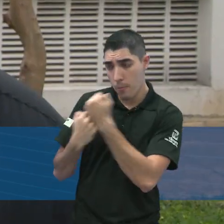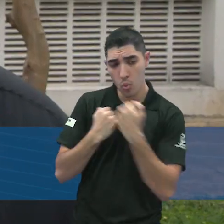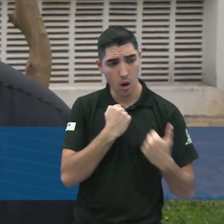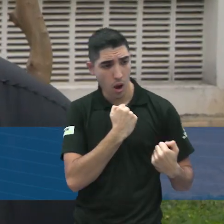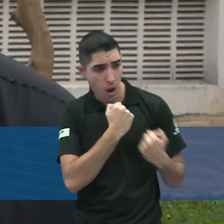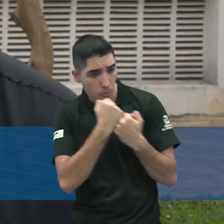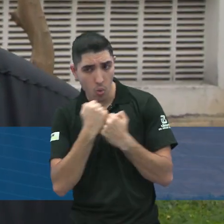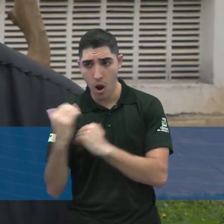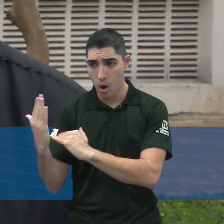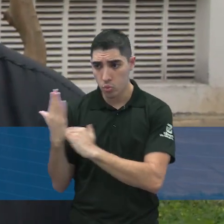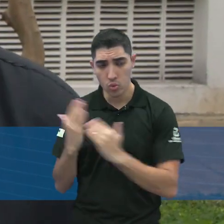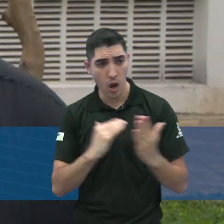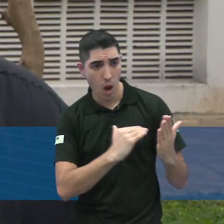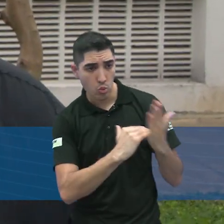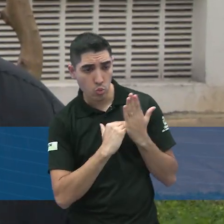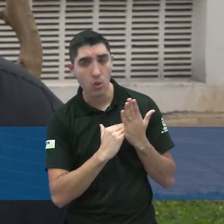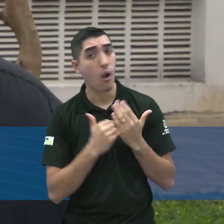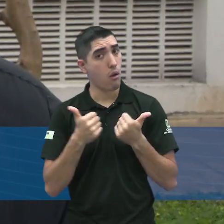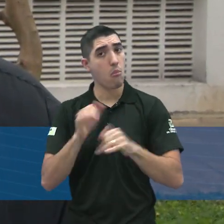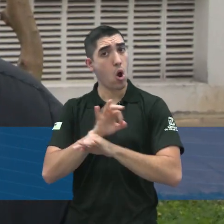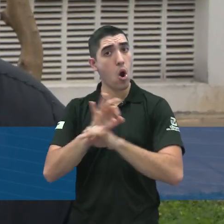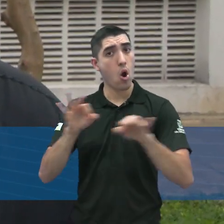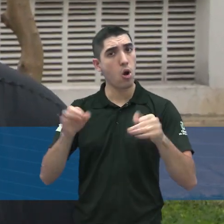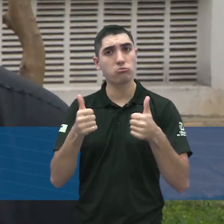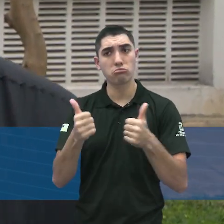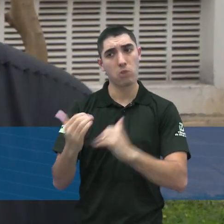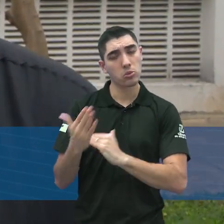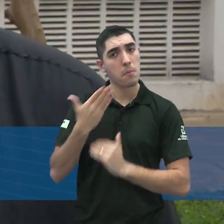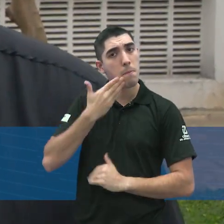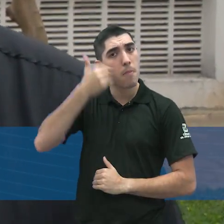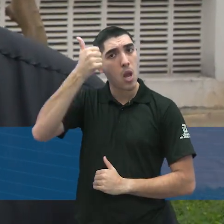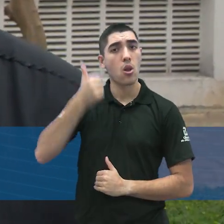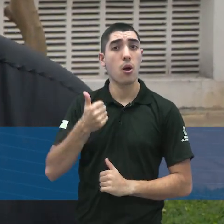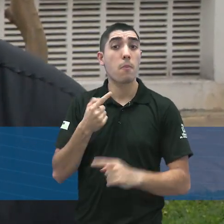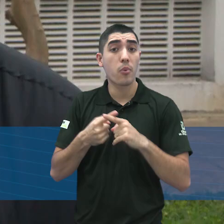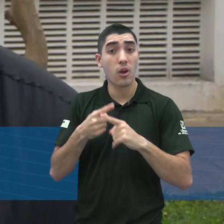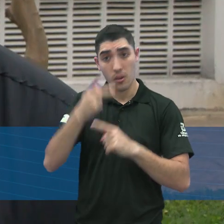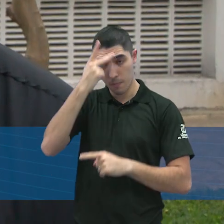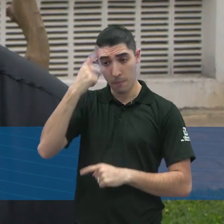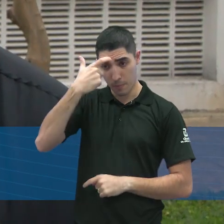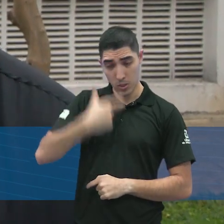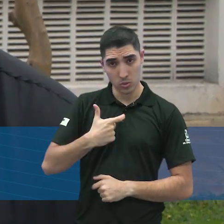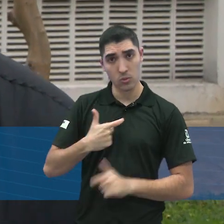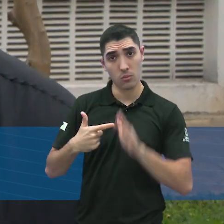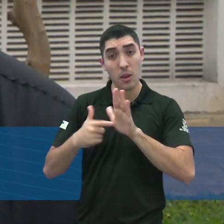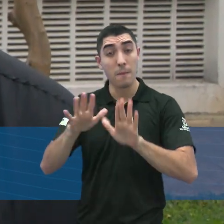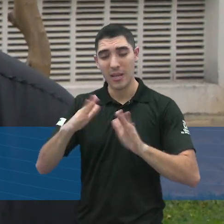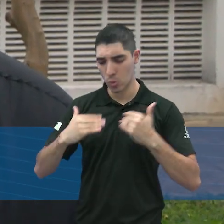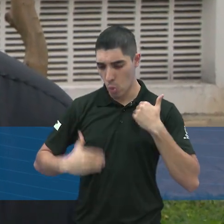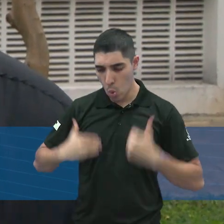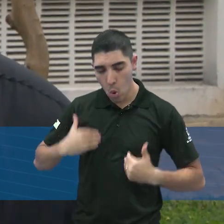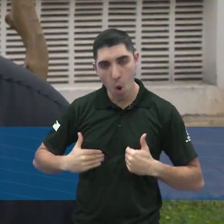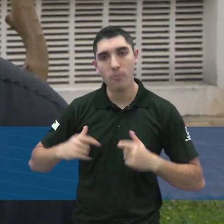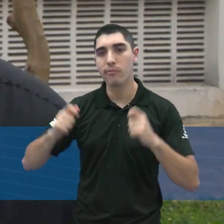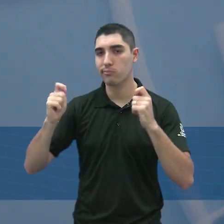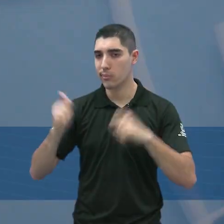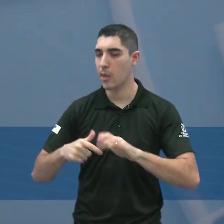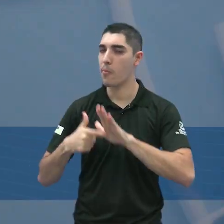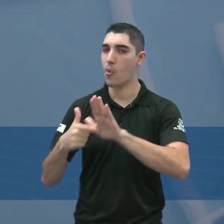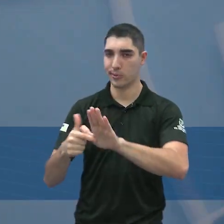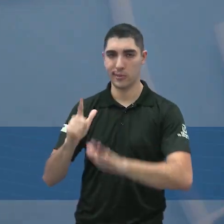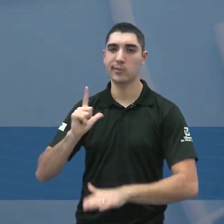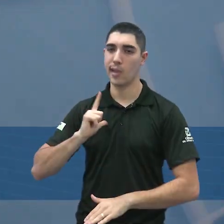as pessoas muitas das vezes escondem o que elas sentem, mas o corpo fala, tá ligado? Sempre tem sinais.